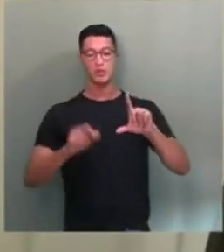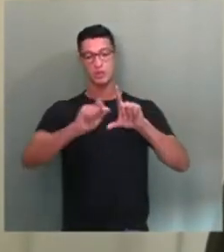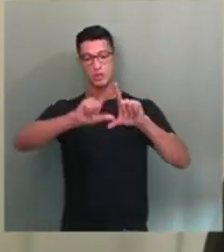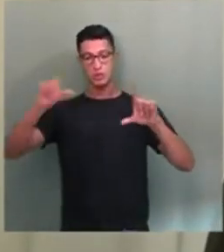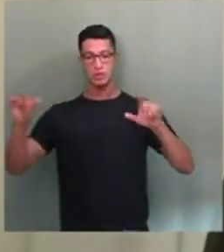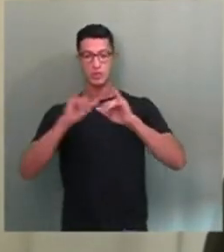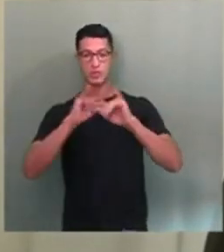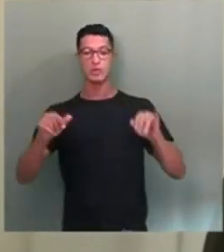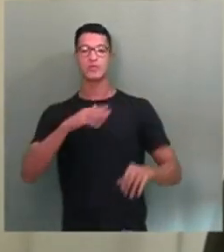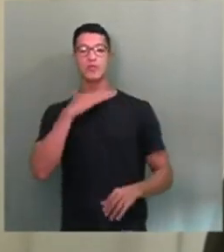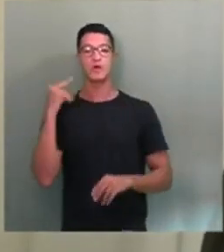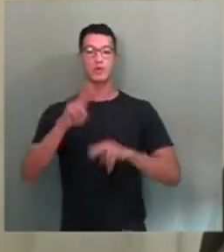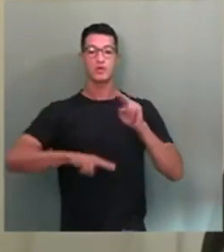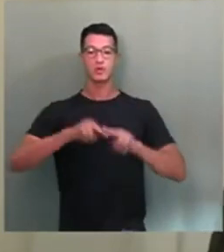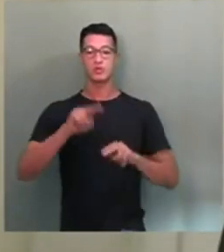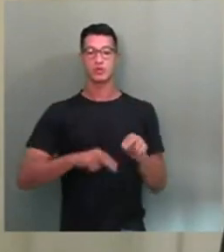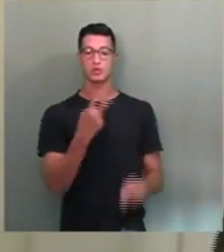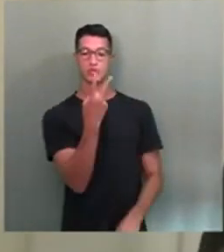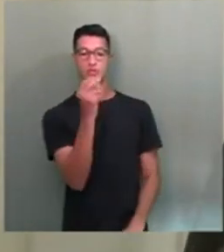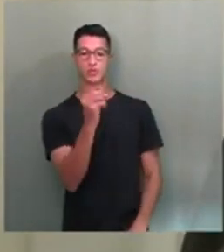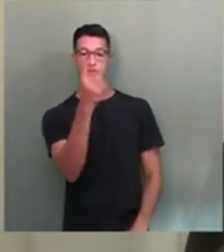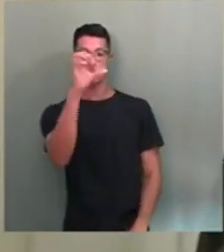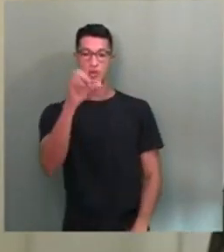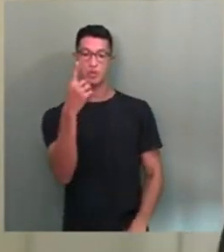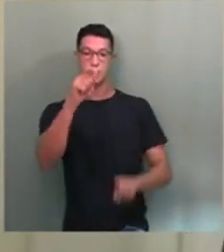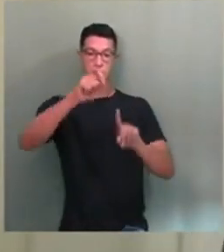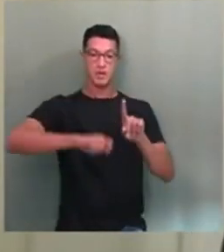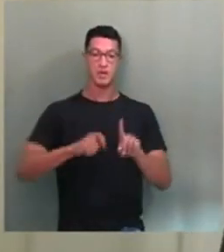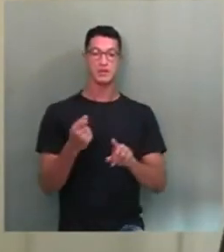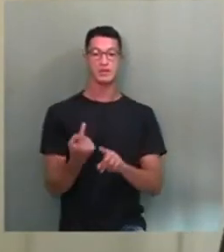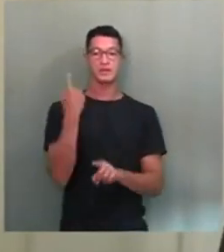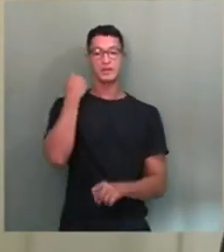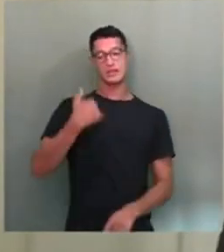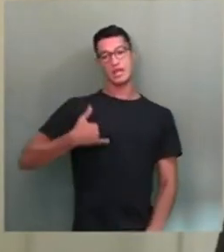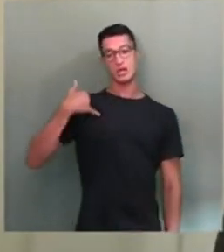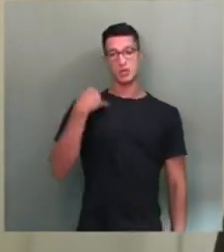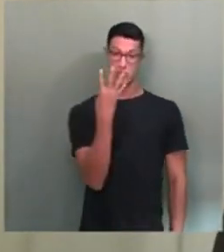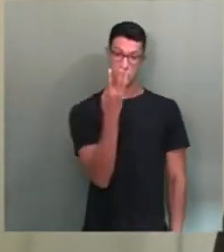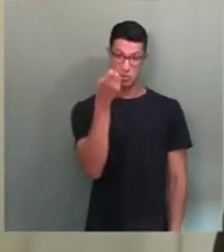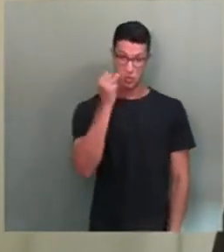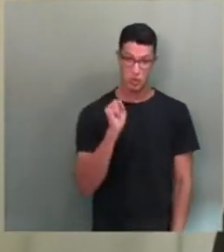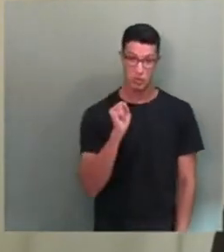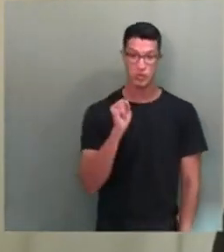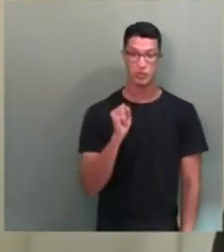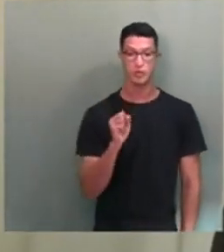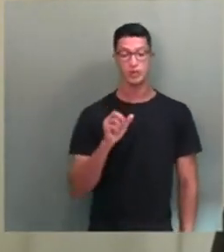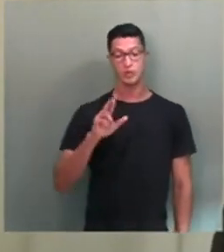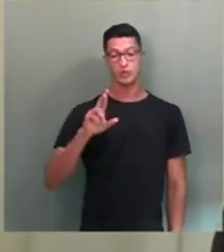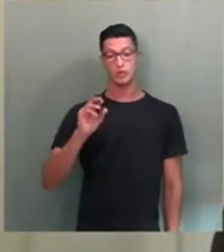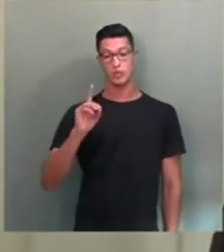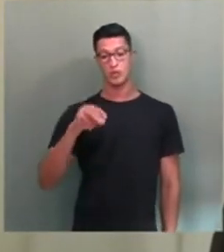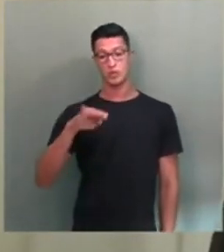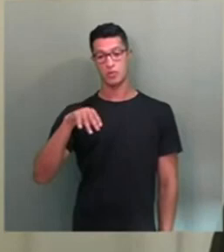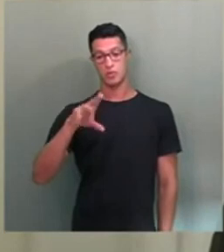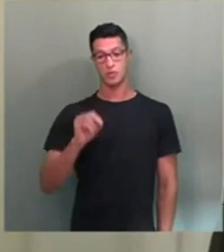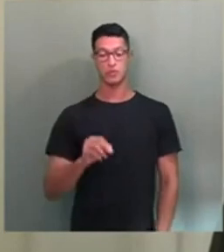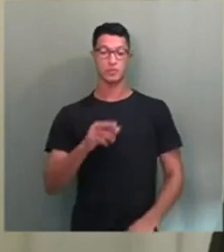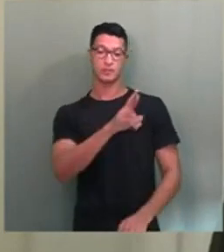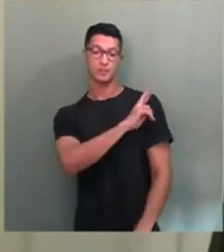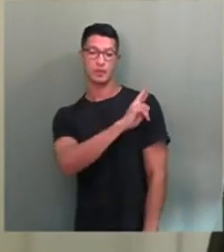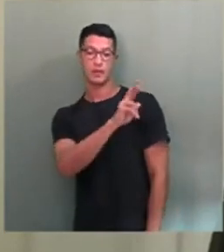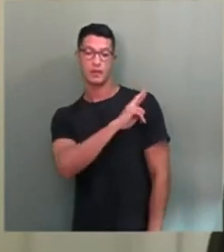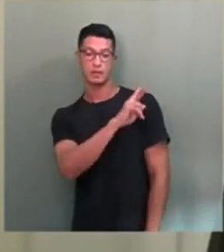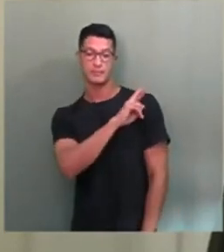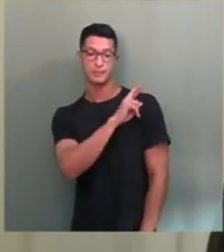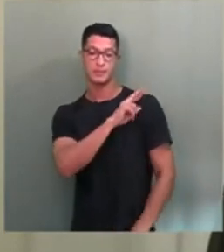Notícias, morreu em junho de 2019, um mês antes de completar 48 anos. Domingos Mourão Neto, que foi responsável pelo serviço de nota